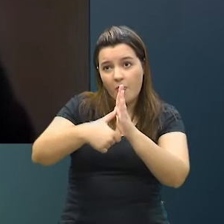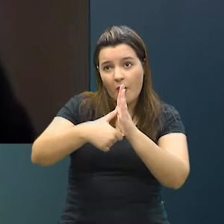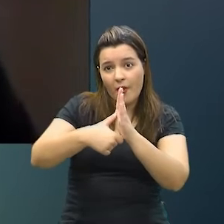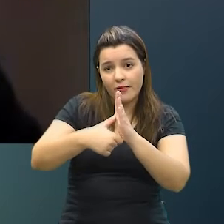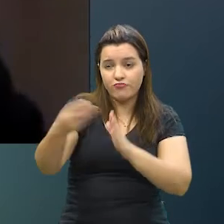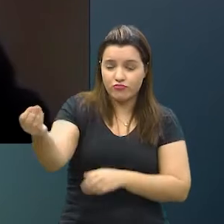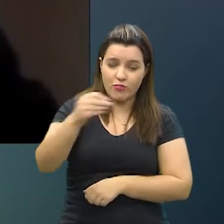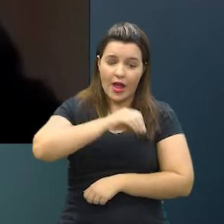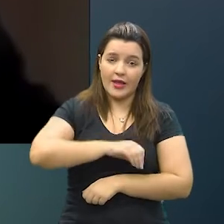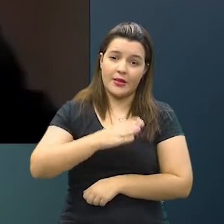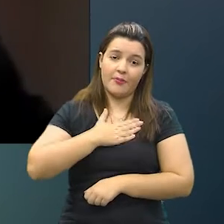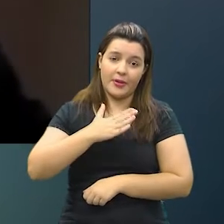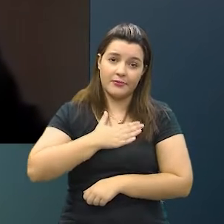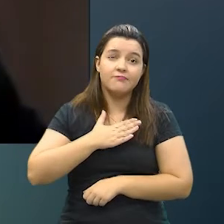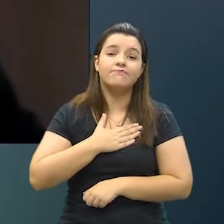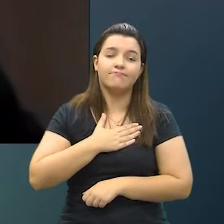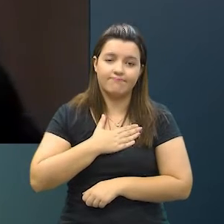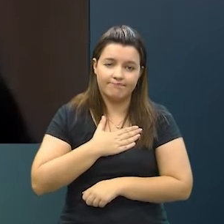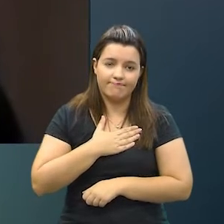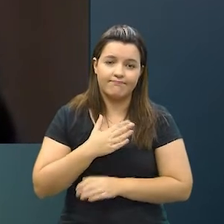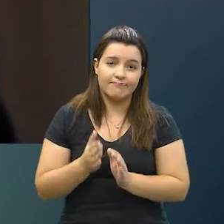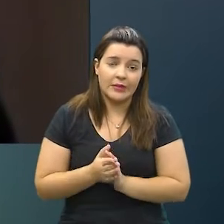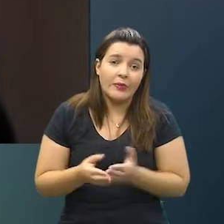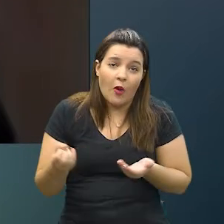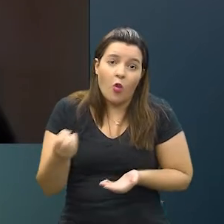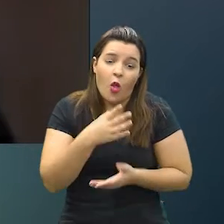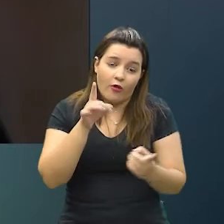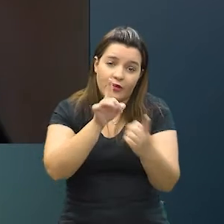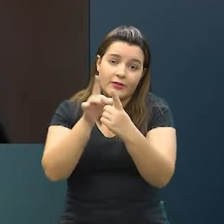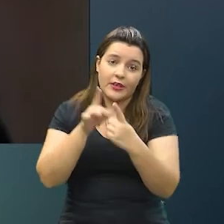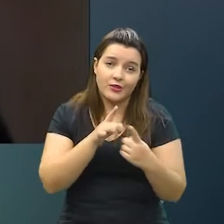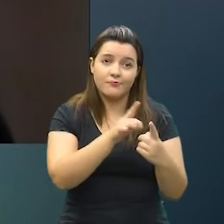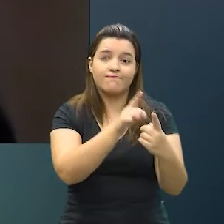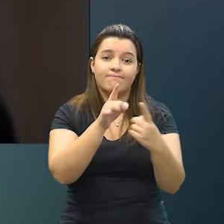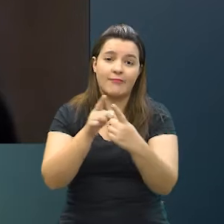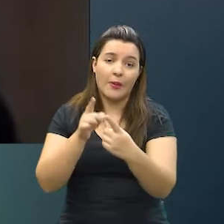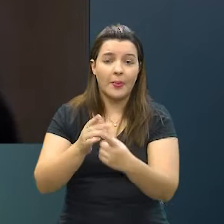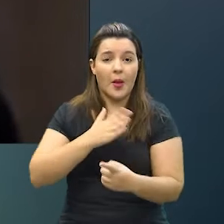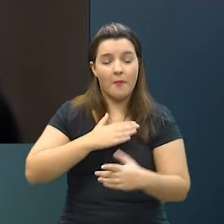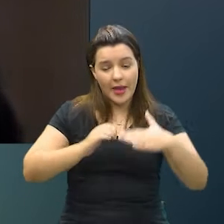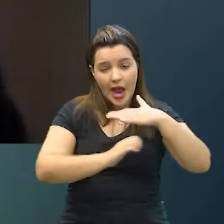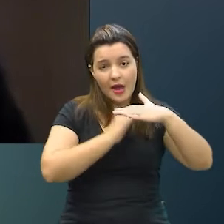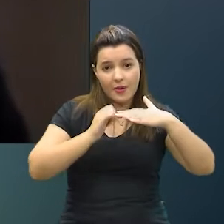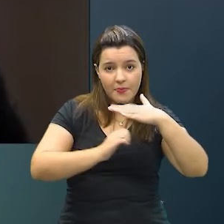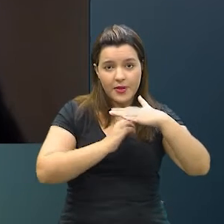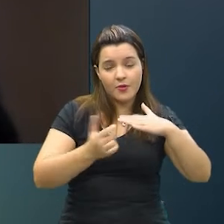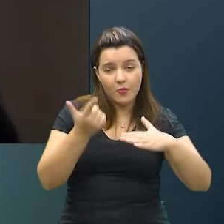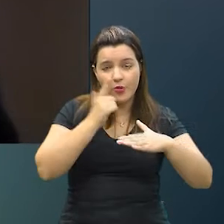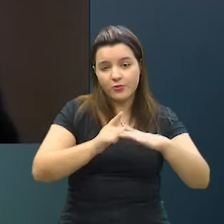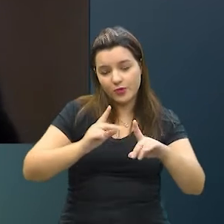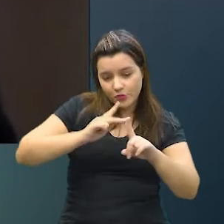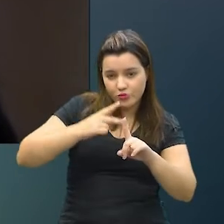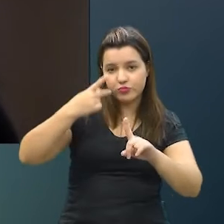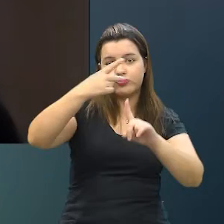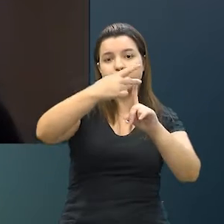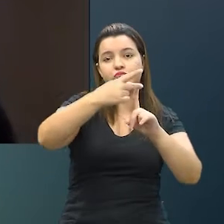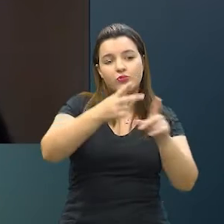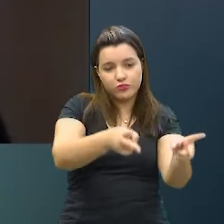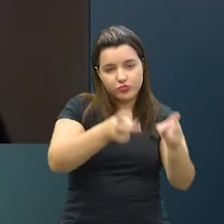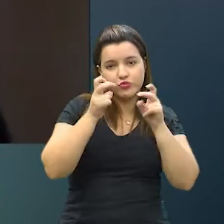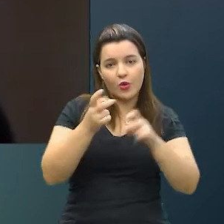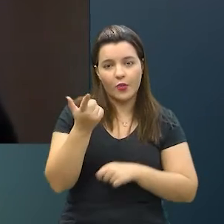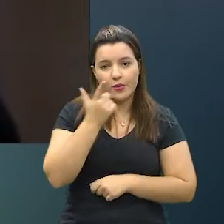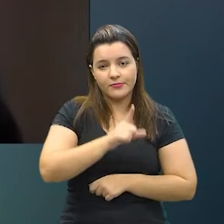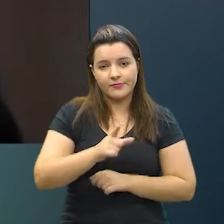Então, e com isso, consequentemente, esse novo serviço fez com que a Certos realmente aumentasse o